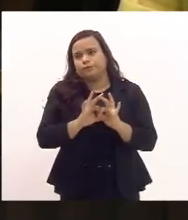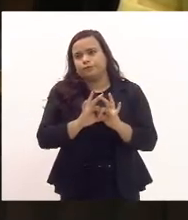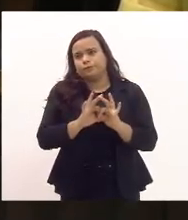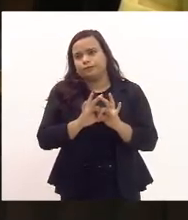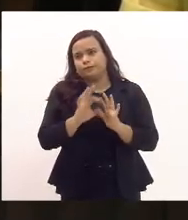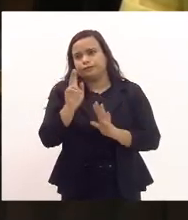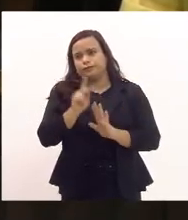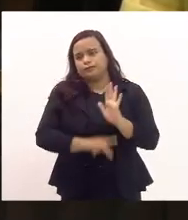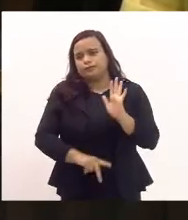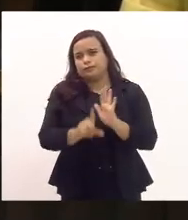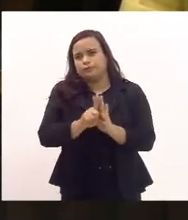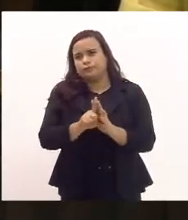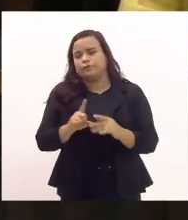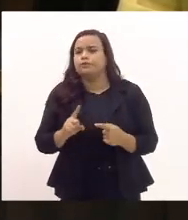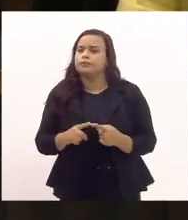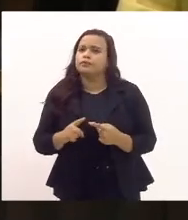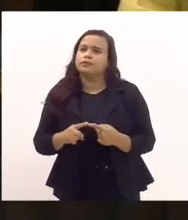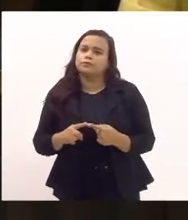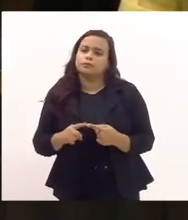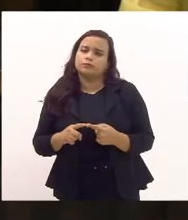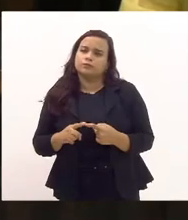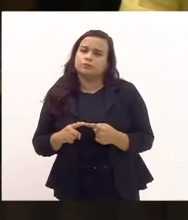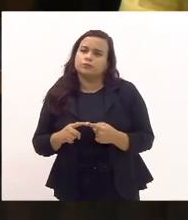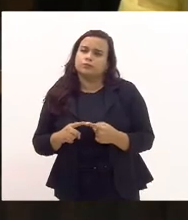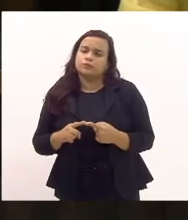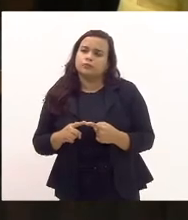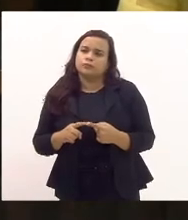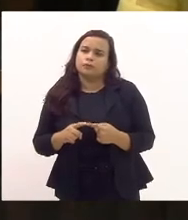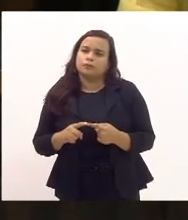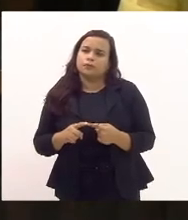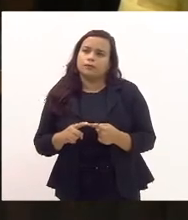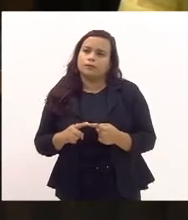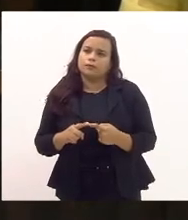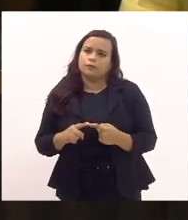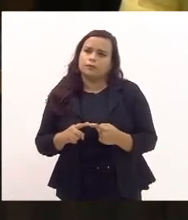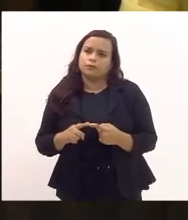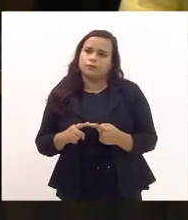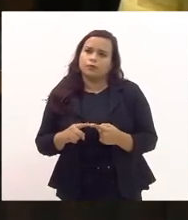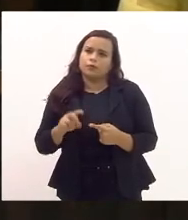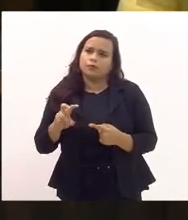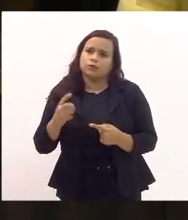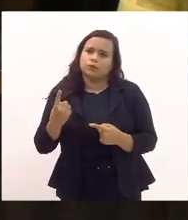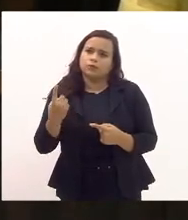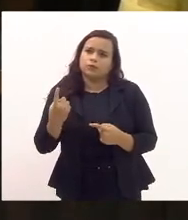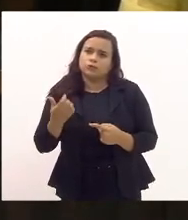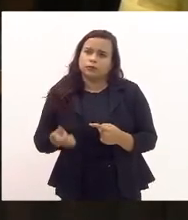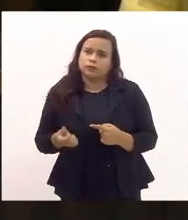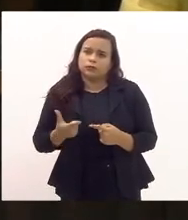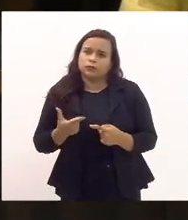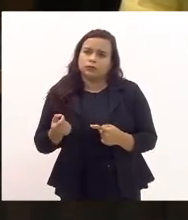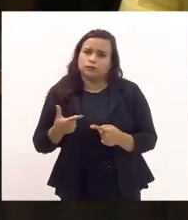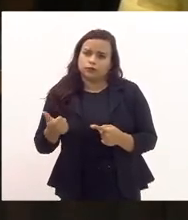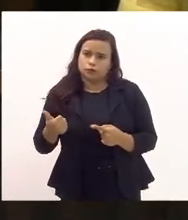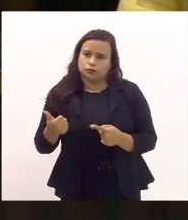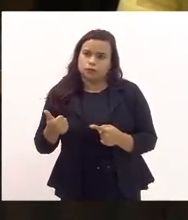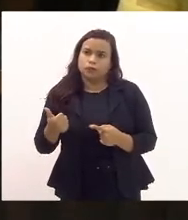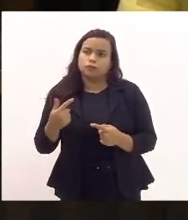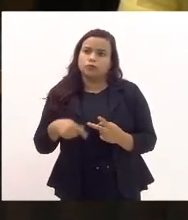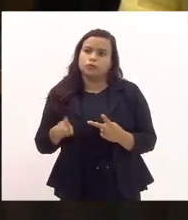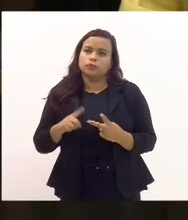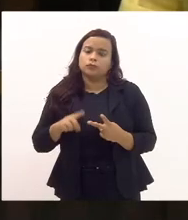projetos de leis e o projeto de lei número 51 16 e 21